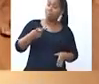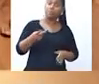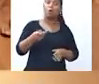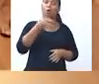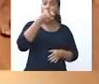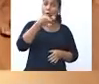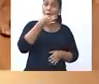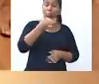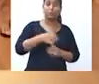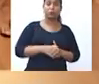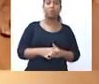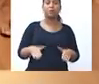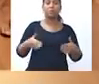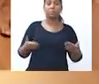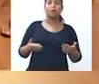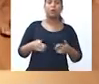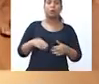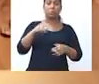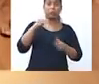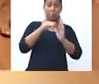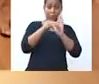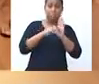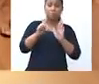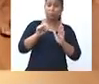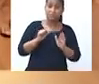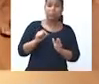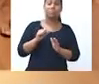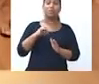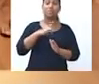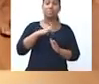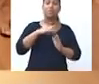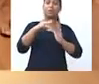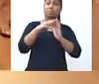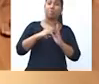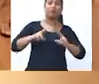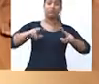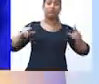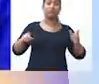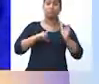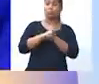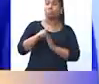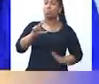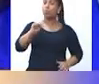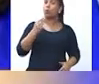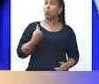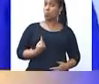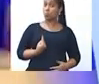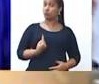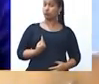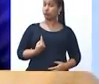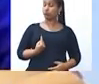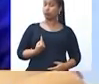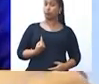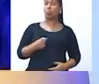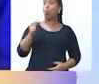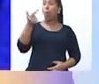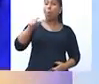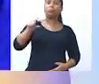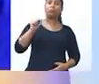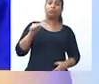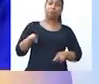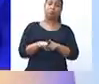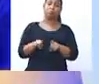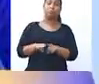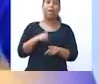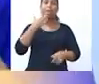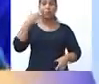dando viés. Né? Então, na metodologia que você escolhe, então você tem vários métodos de pesquisa, você escolher um, você já não foi neutro, você podia ter escolhido outro. Você achou